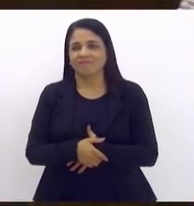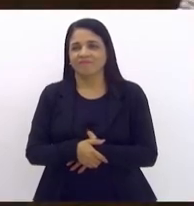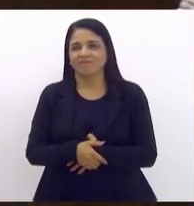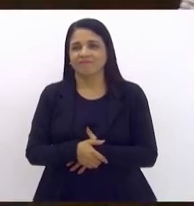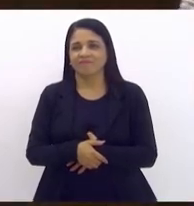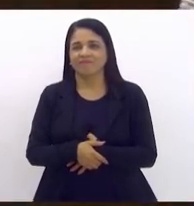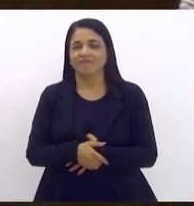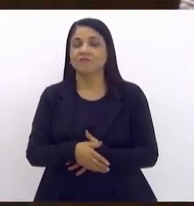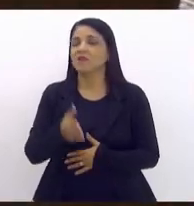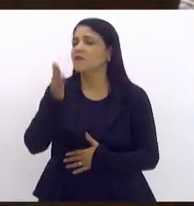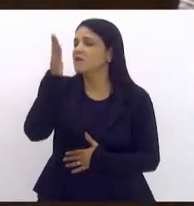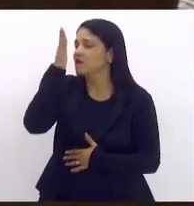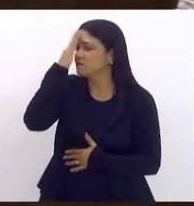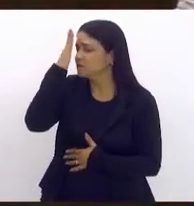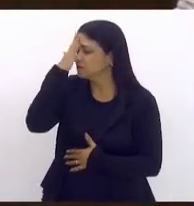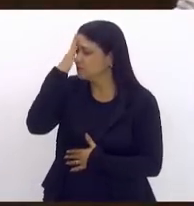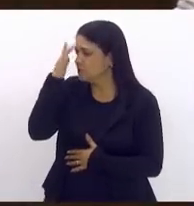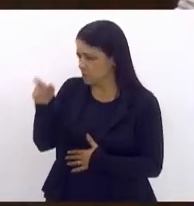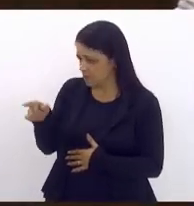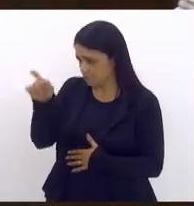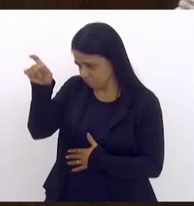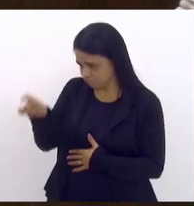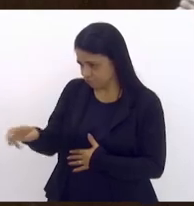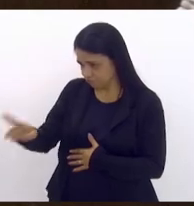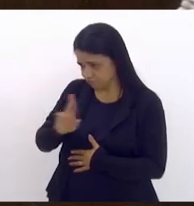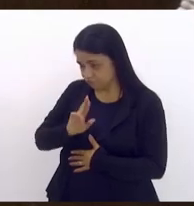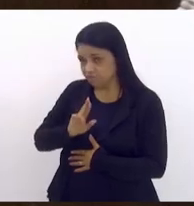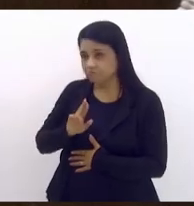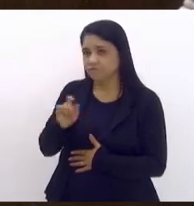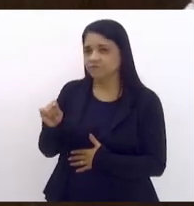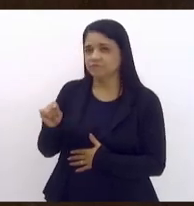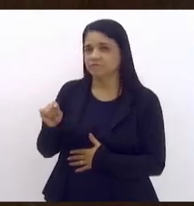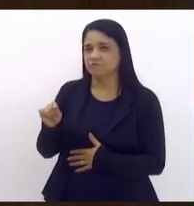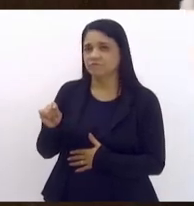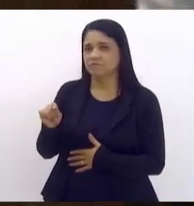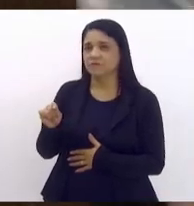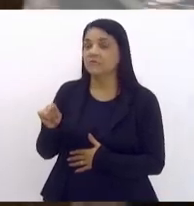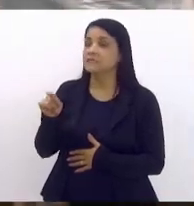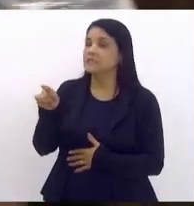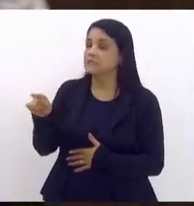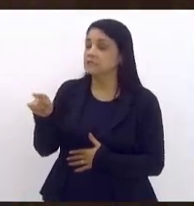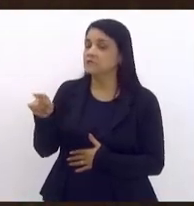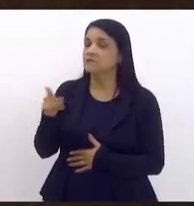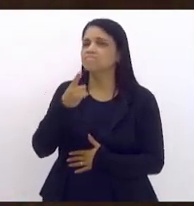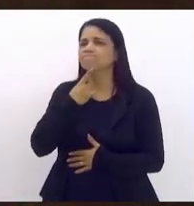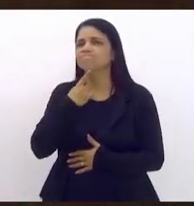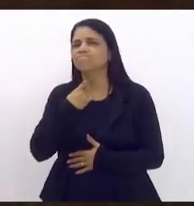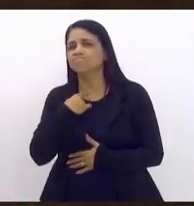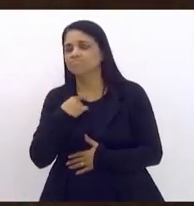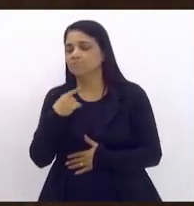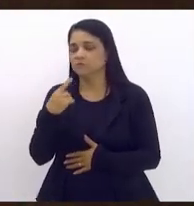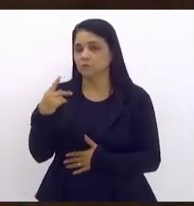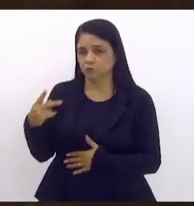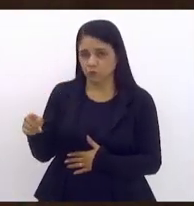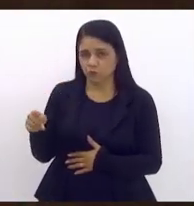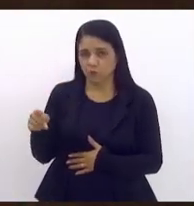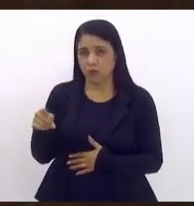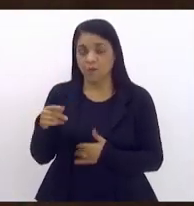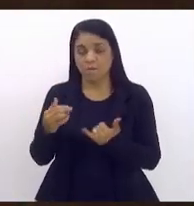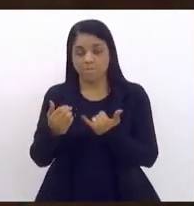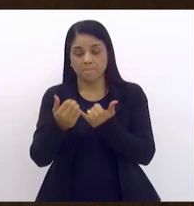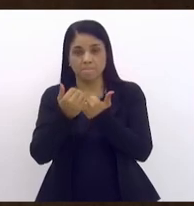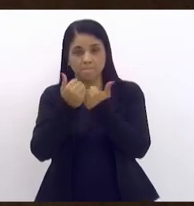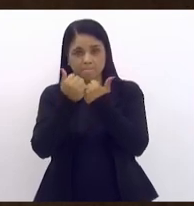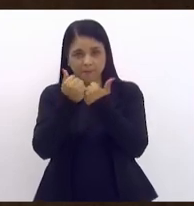Eu estou querendo saber de Vossa Excelência, que eu fiquei na dúvida. Se a intenção de Vossa Excelência é que seja